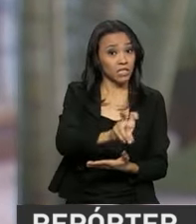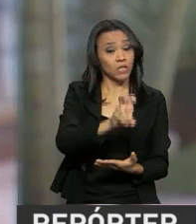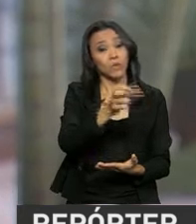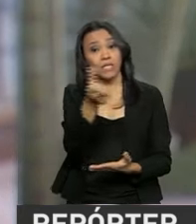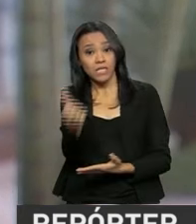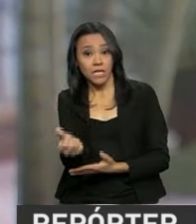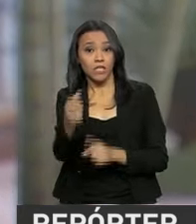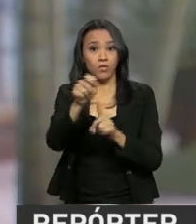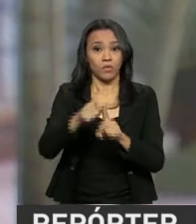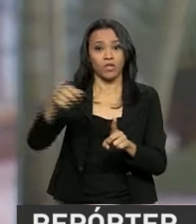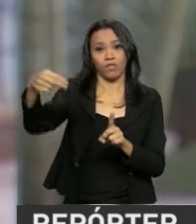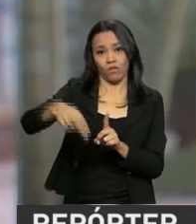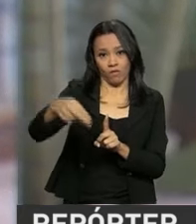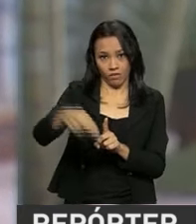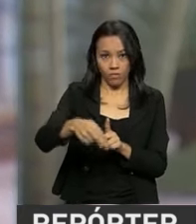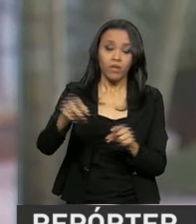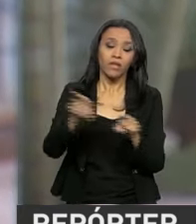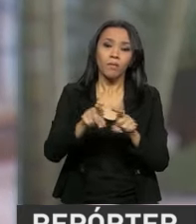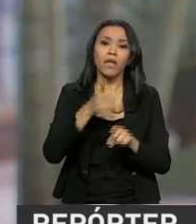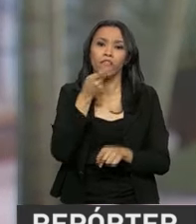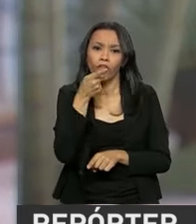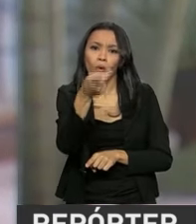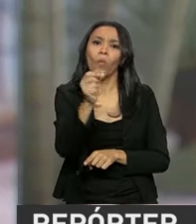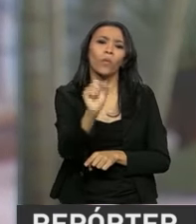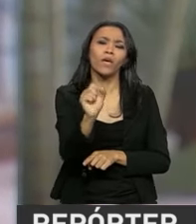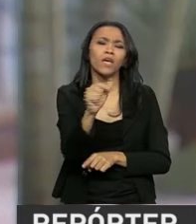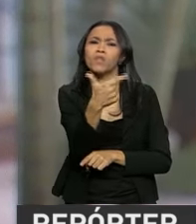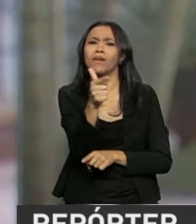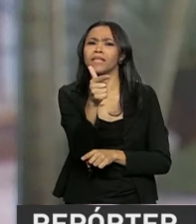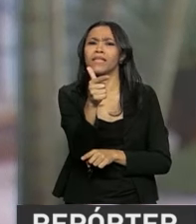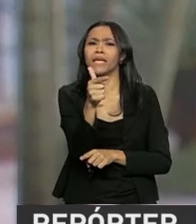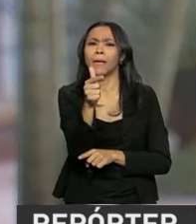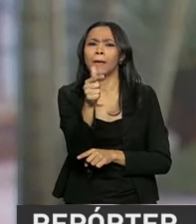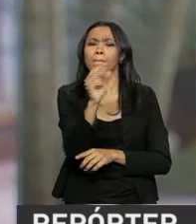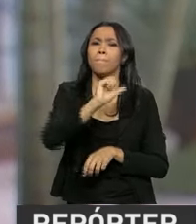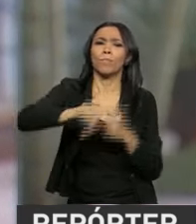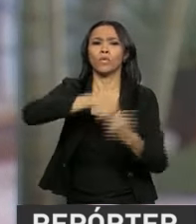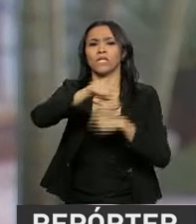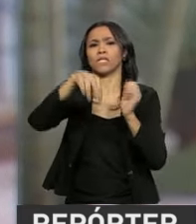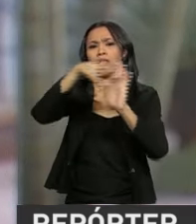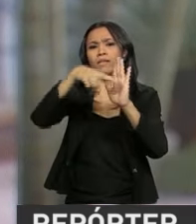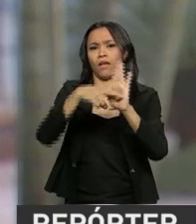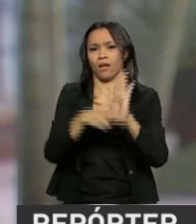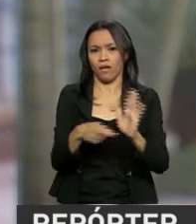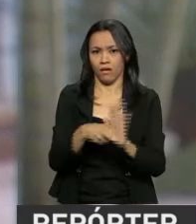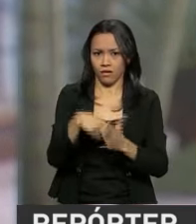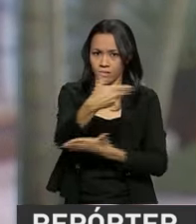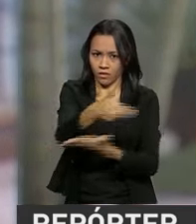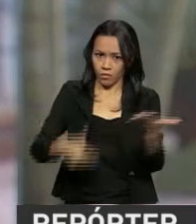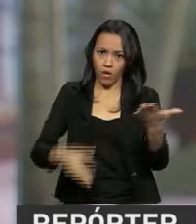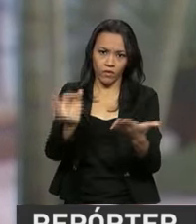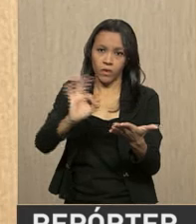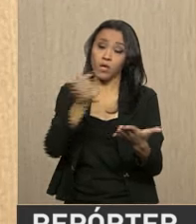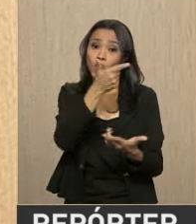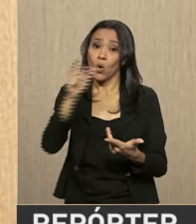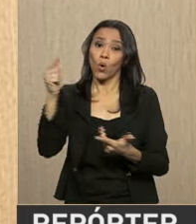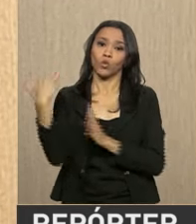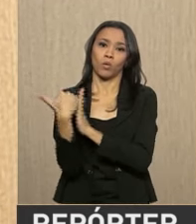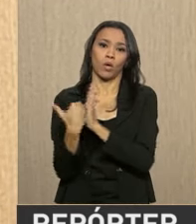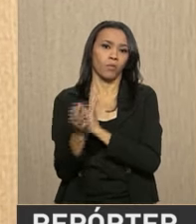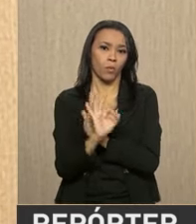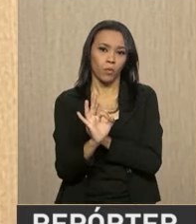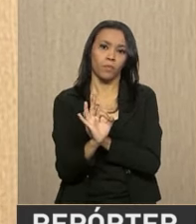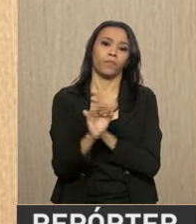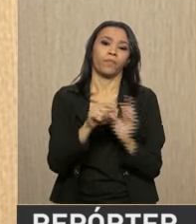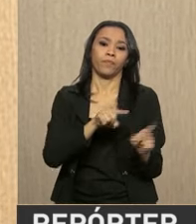e 6 de novembro. Ele também afirmou que não haverá mudanças nas regras do exame e de outros programas da educação. Tenho